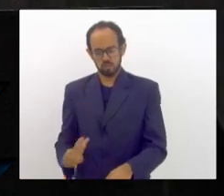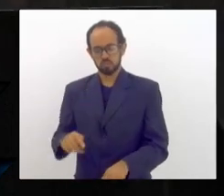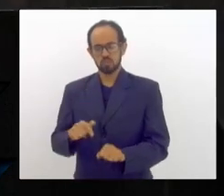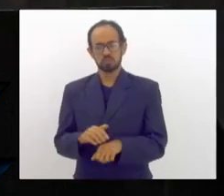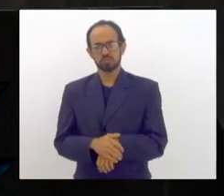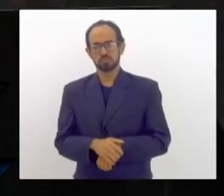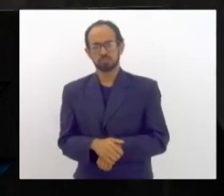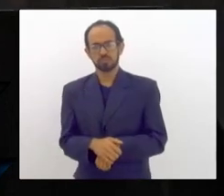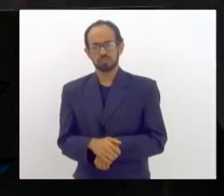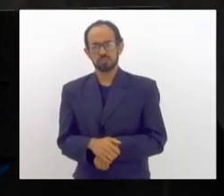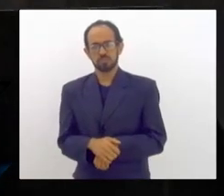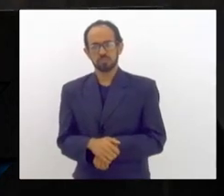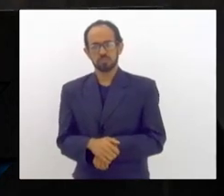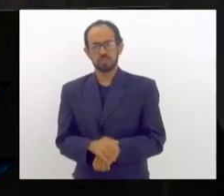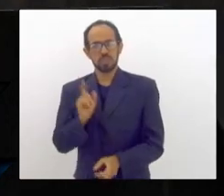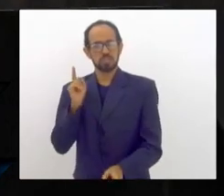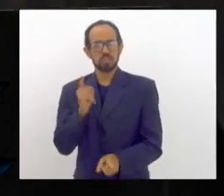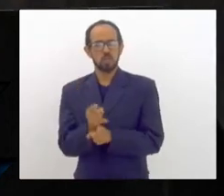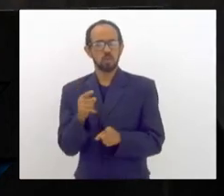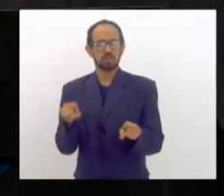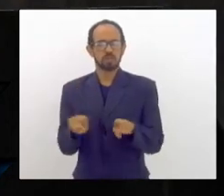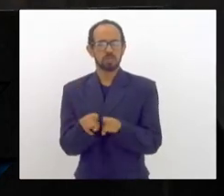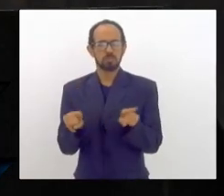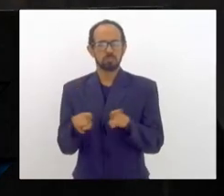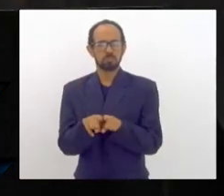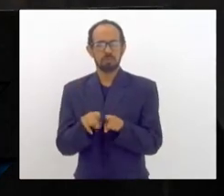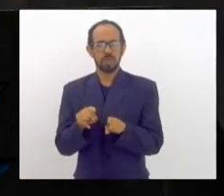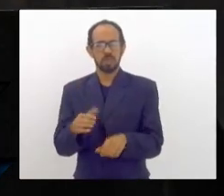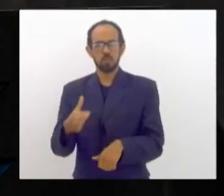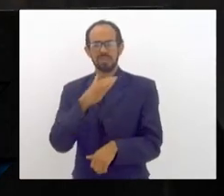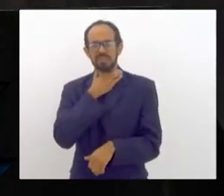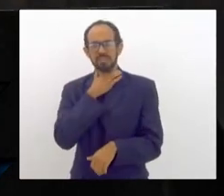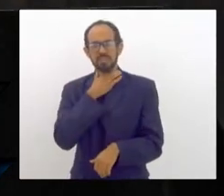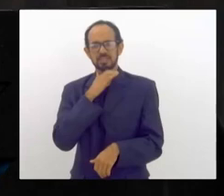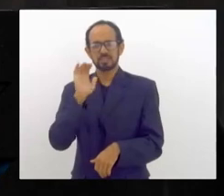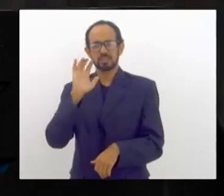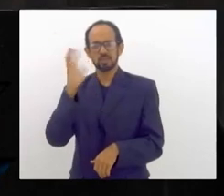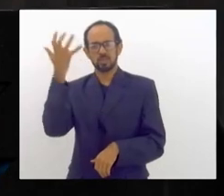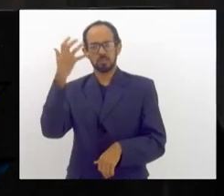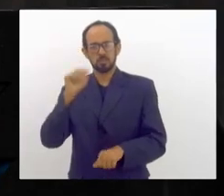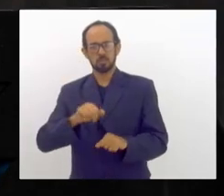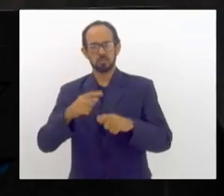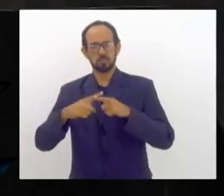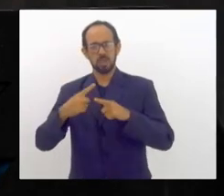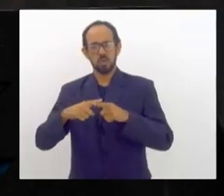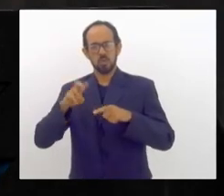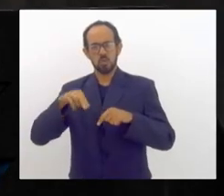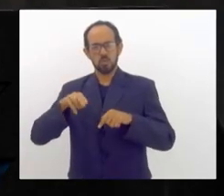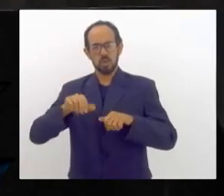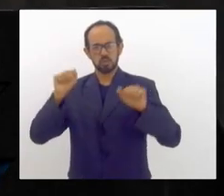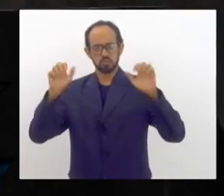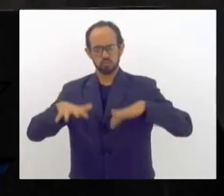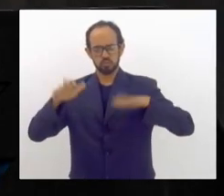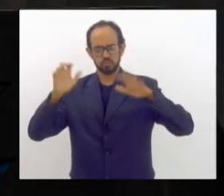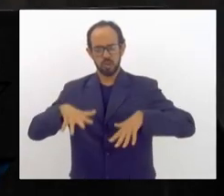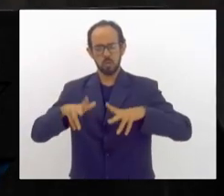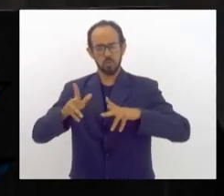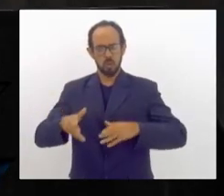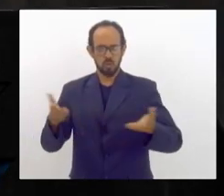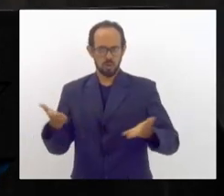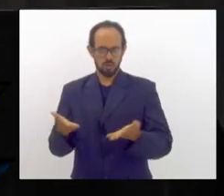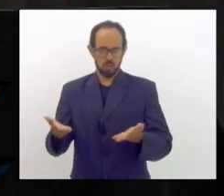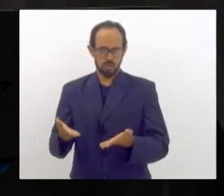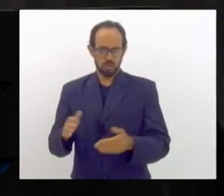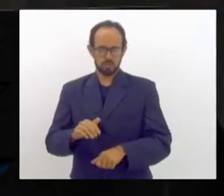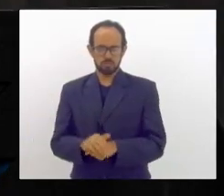se encontra com a crise climática, porque nunca choveu tanto como chove agora.